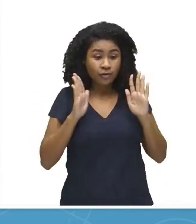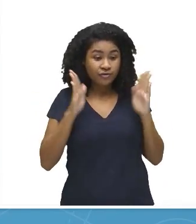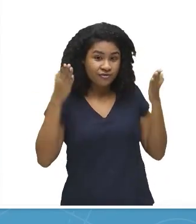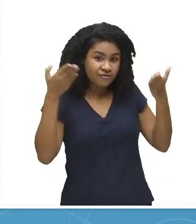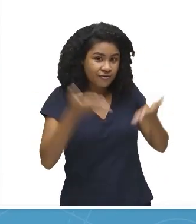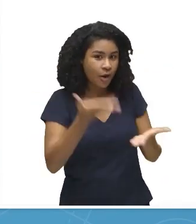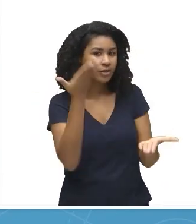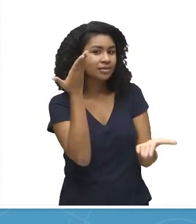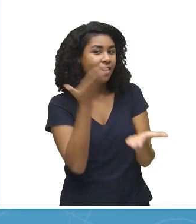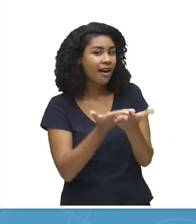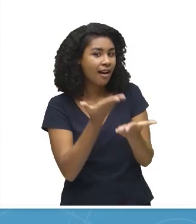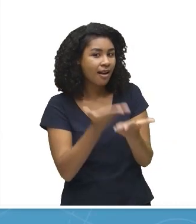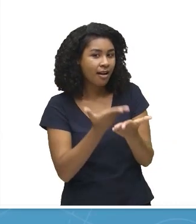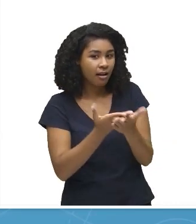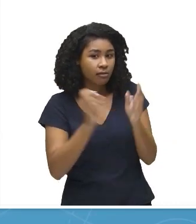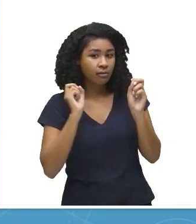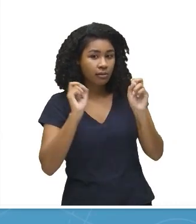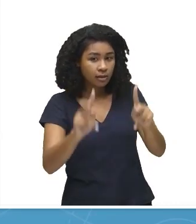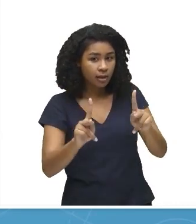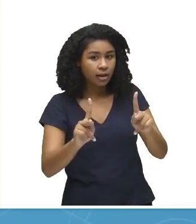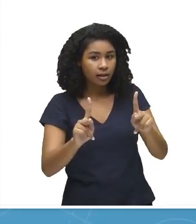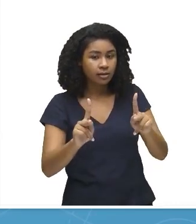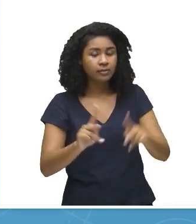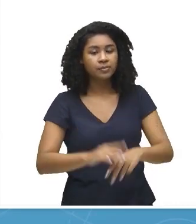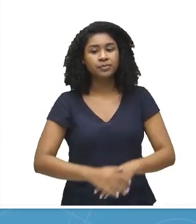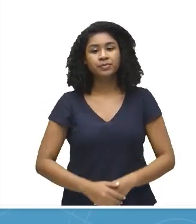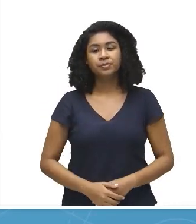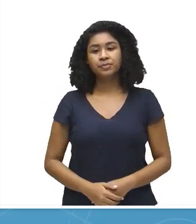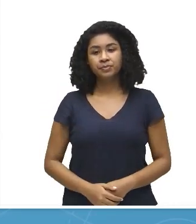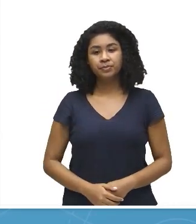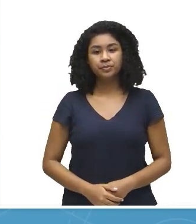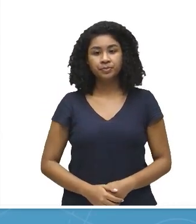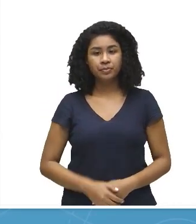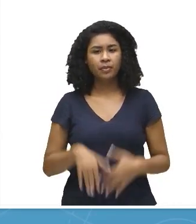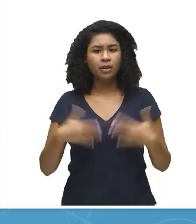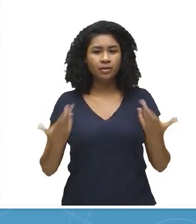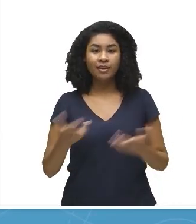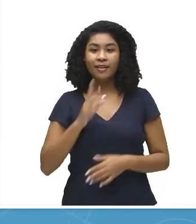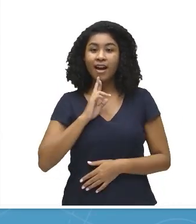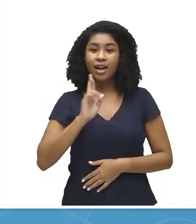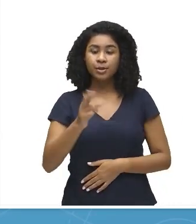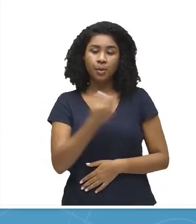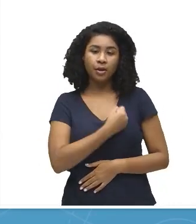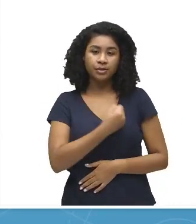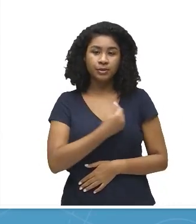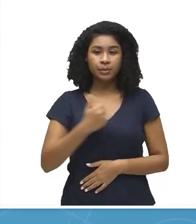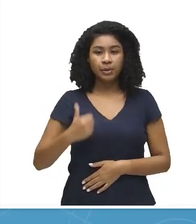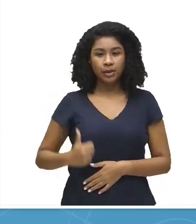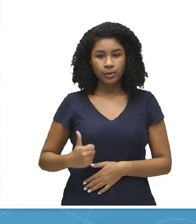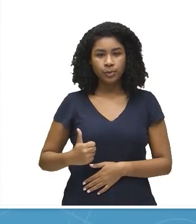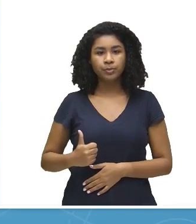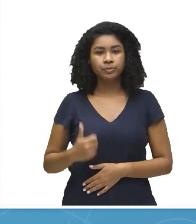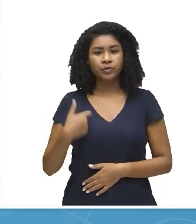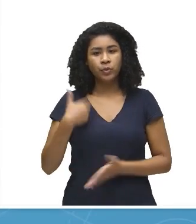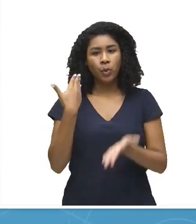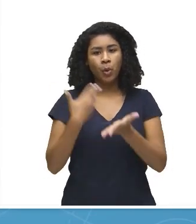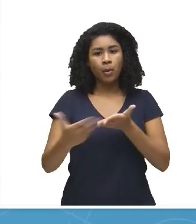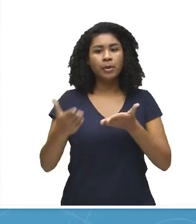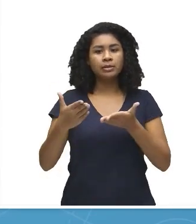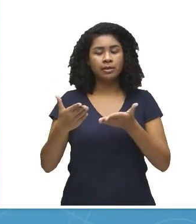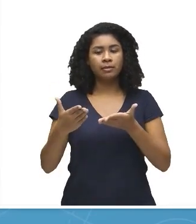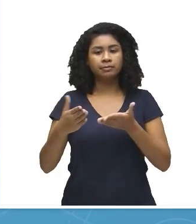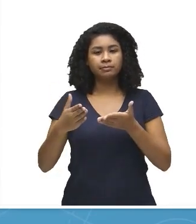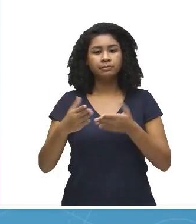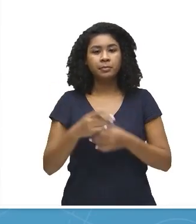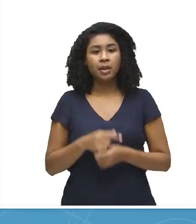da nossa DLI, tá? Que a gente passou para vocês. Então, vamos aí à resposta da primeira questão. Aí eu já vou começar com a